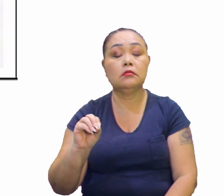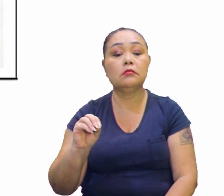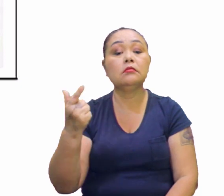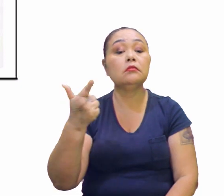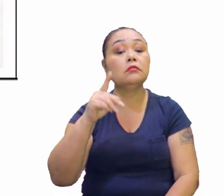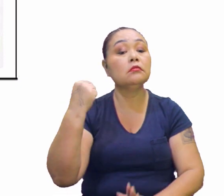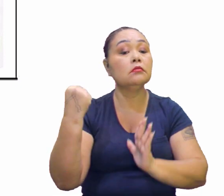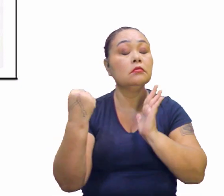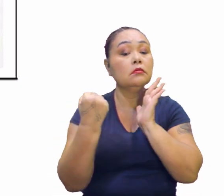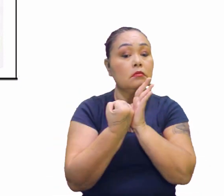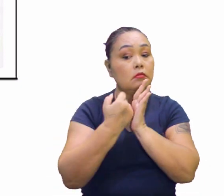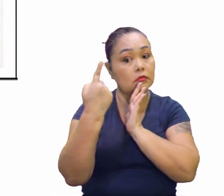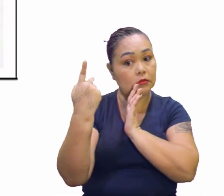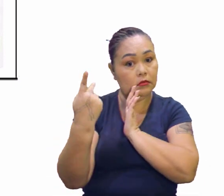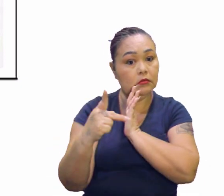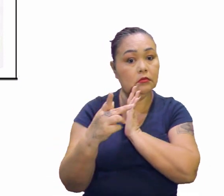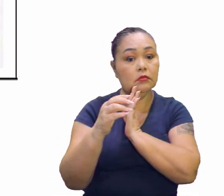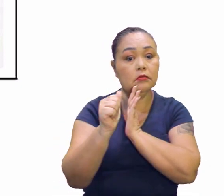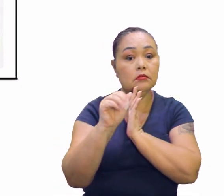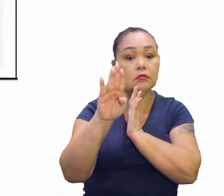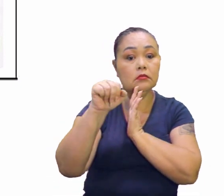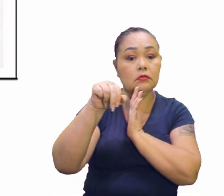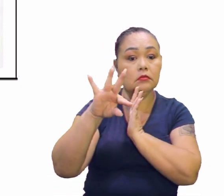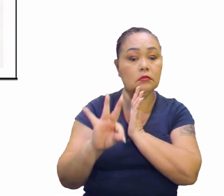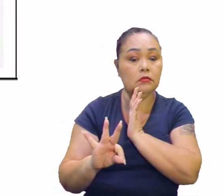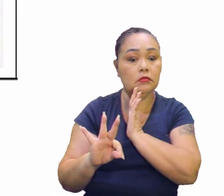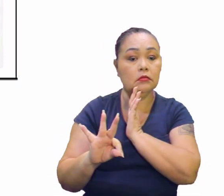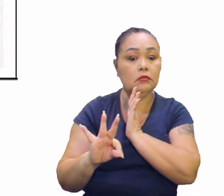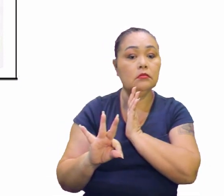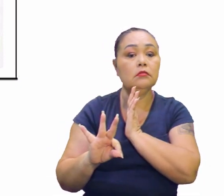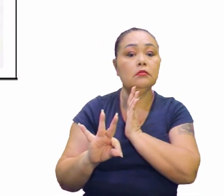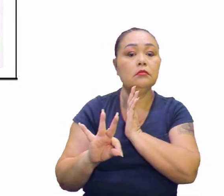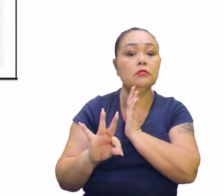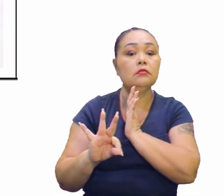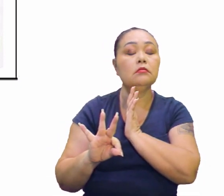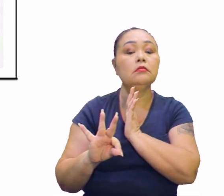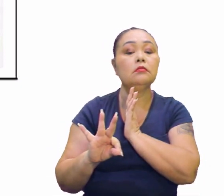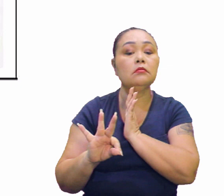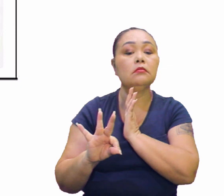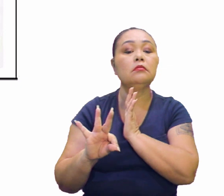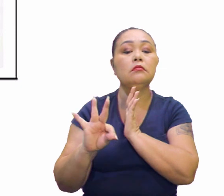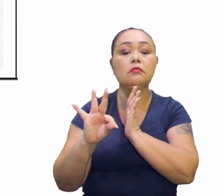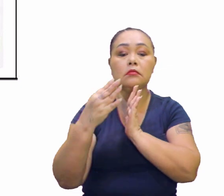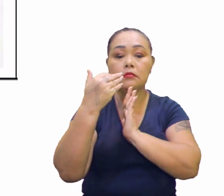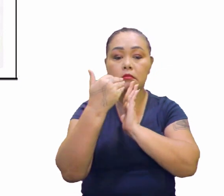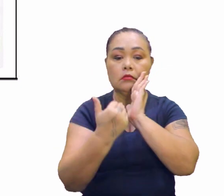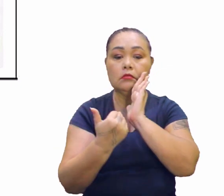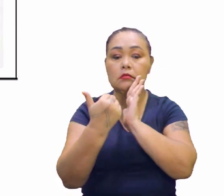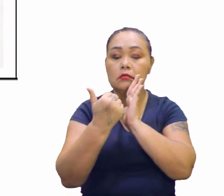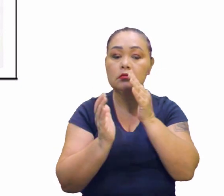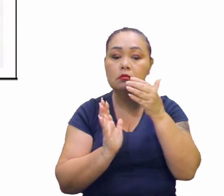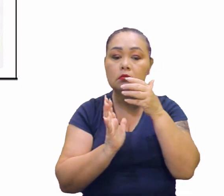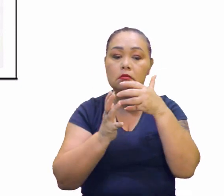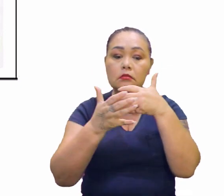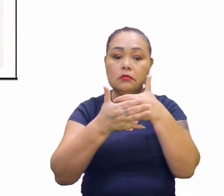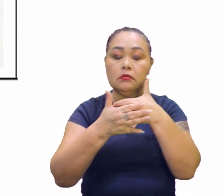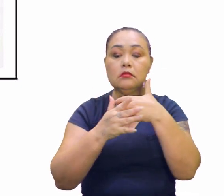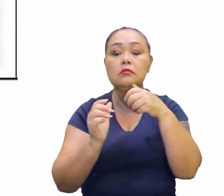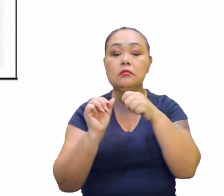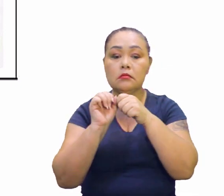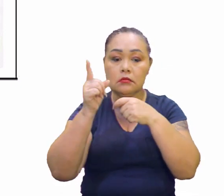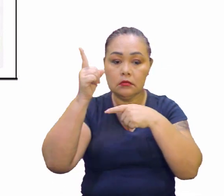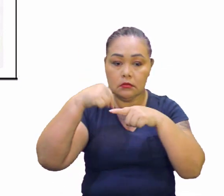Outra certificadora brasileira é a ABNT, que mantém programas de rotulagens